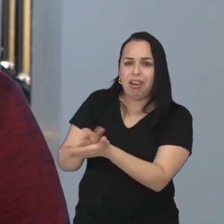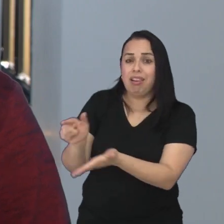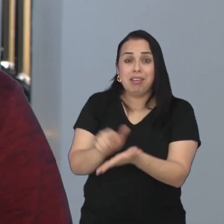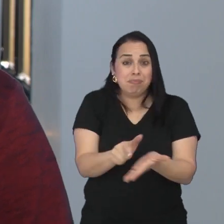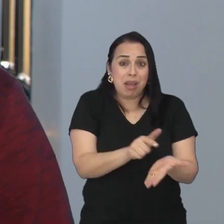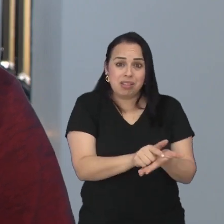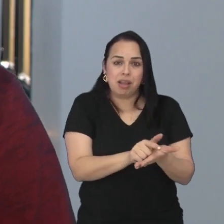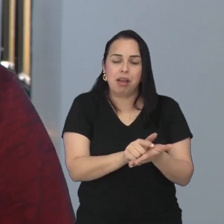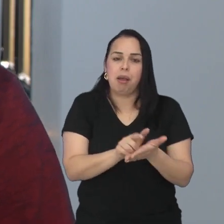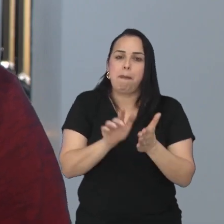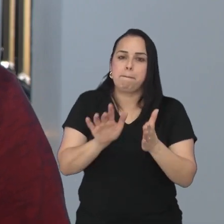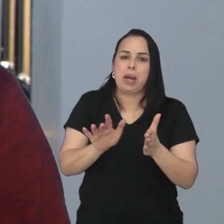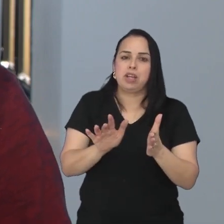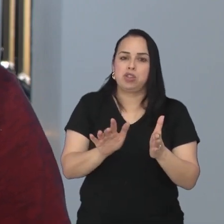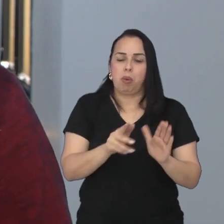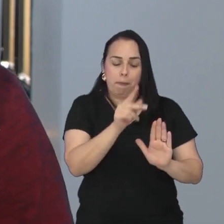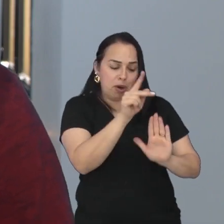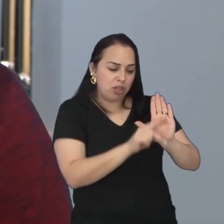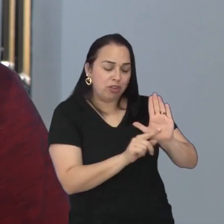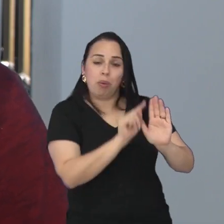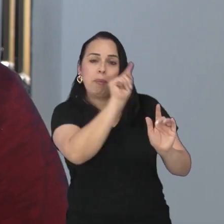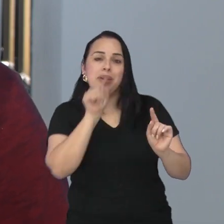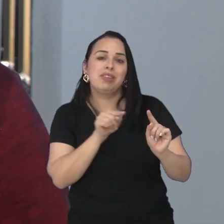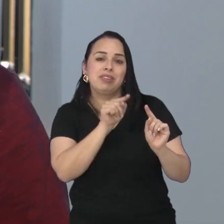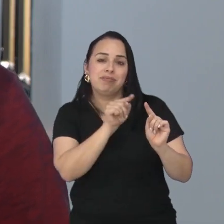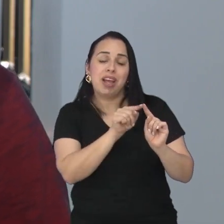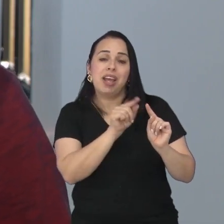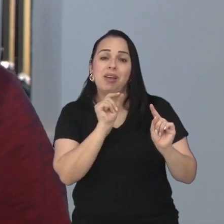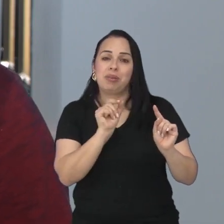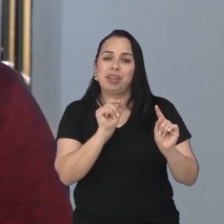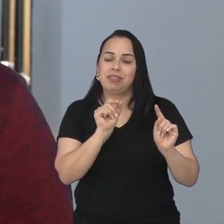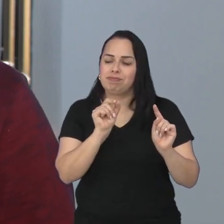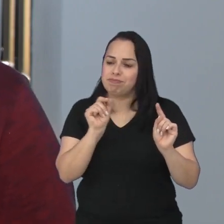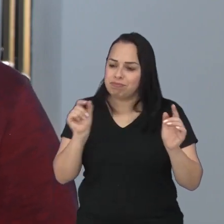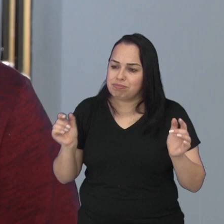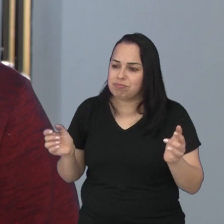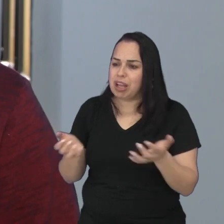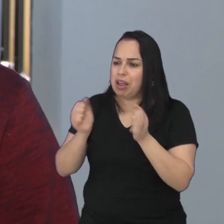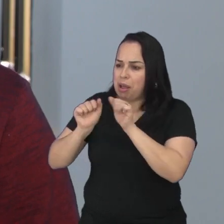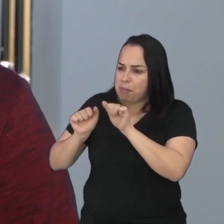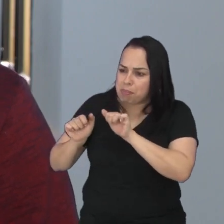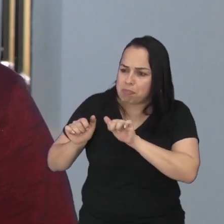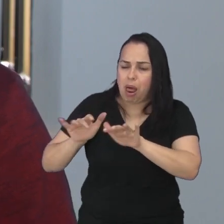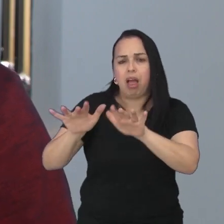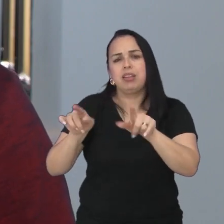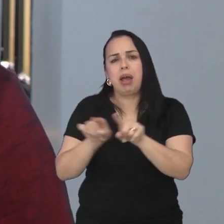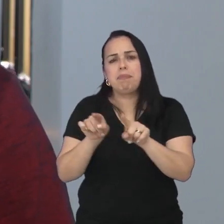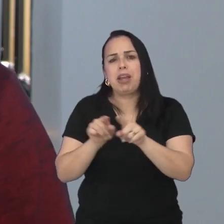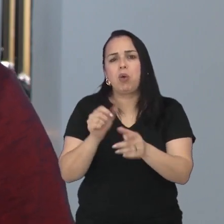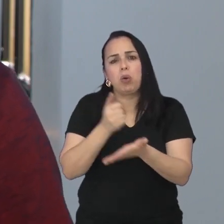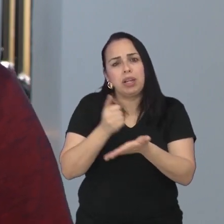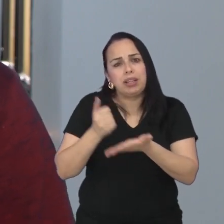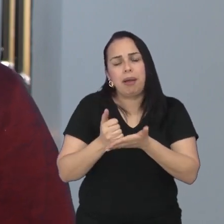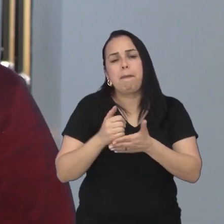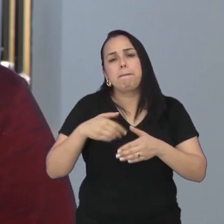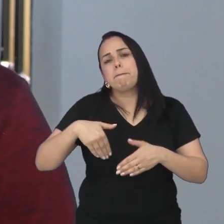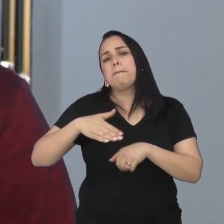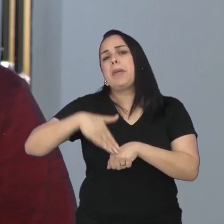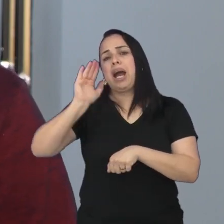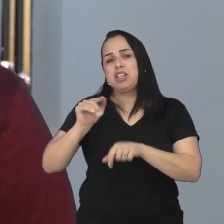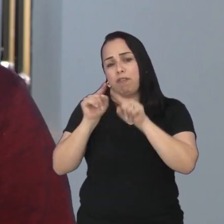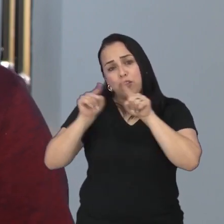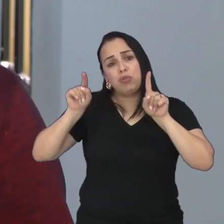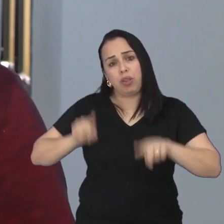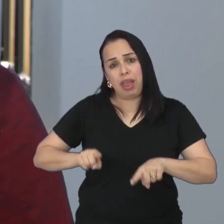fazendo a limpeza geral. Mas o intuito desse projeto é aumentar mais o número de funcionários, né? E gerar mais um pouco